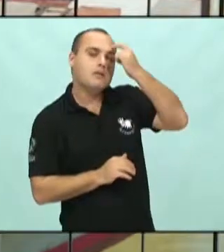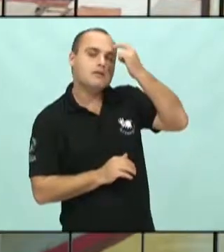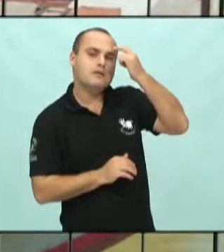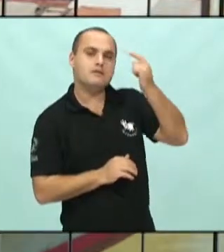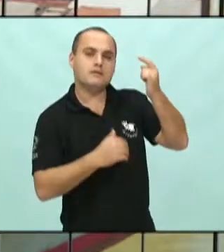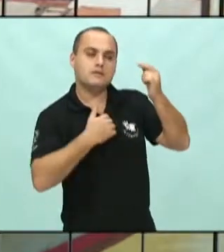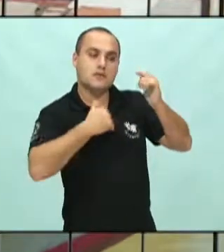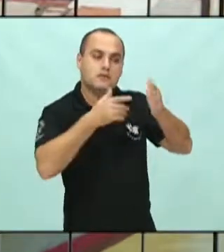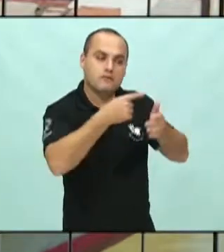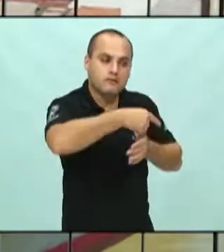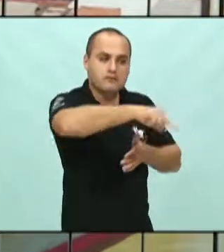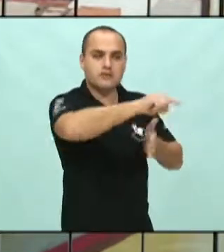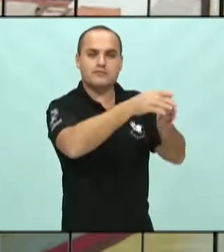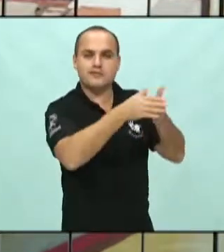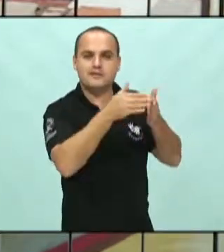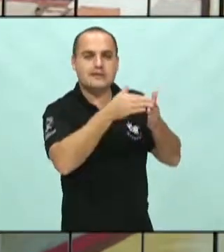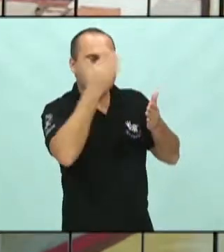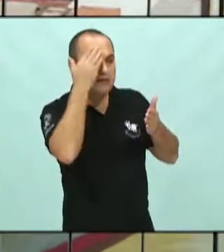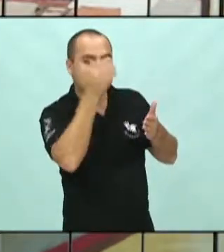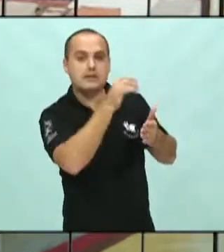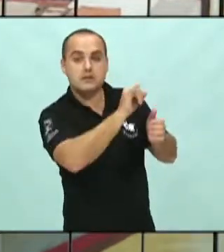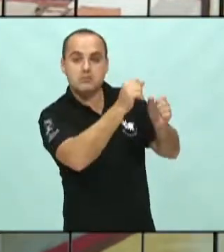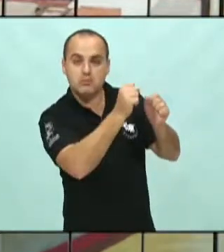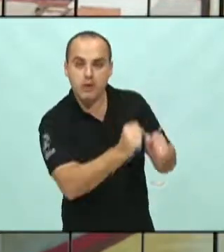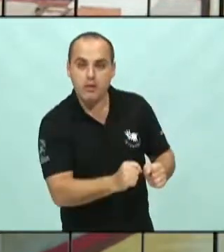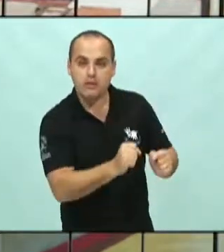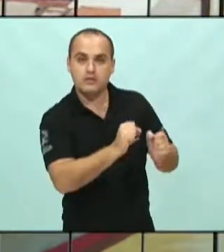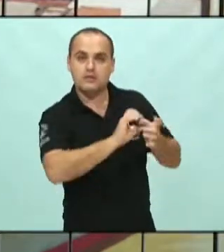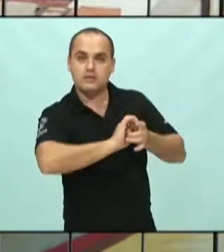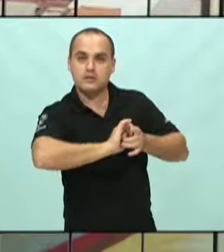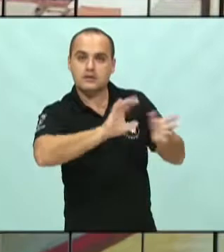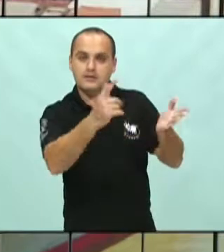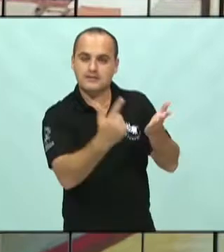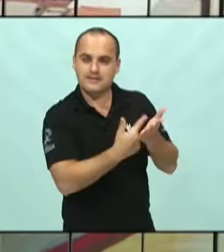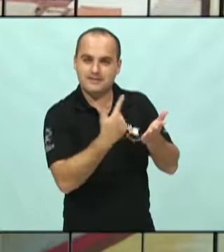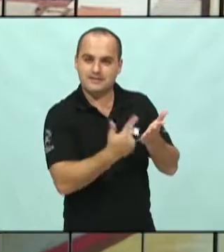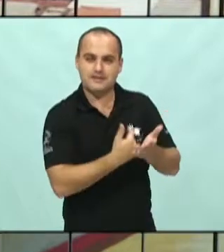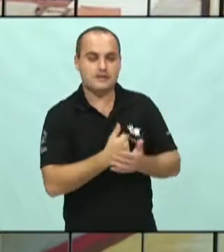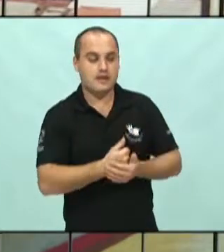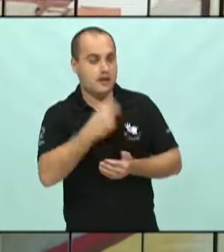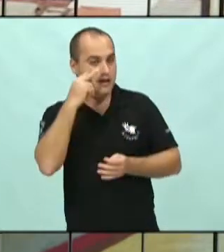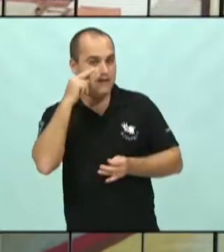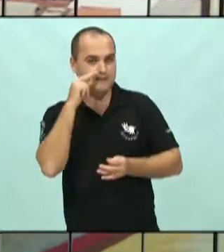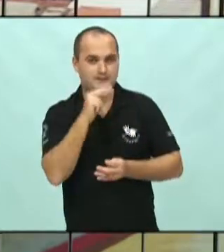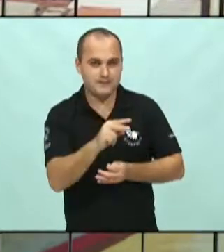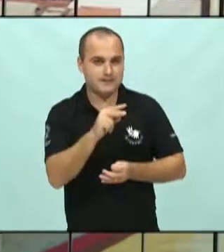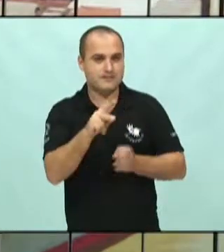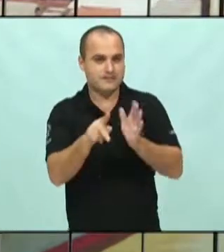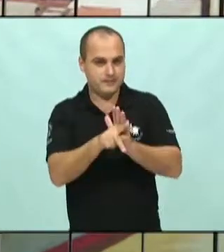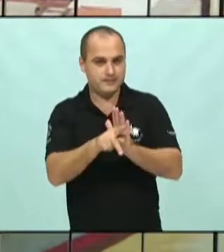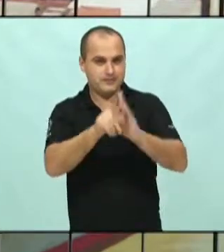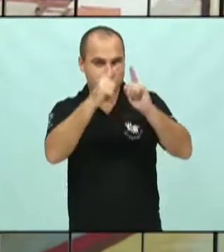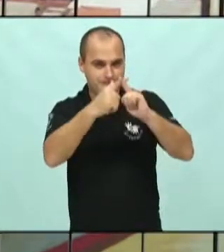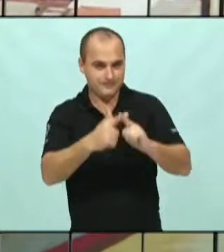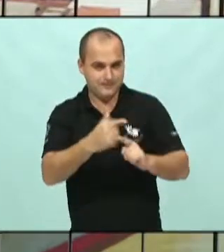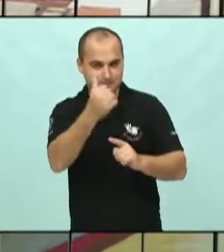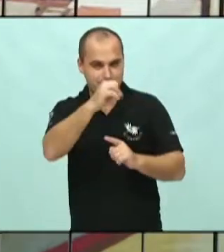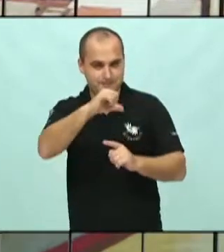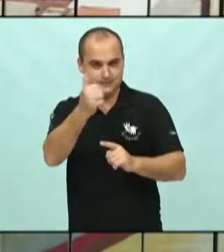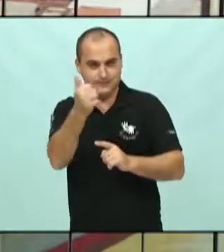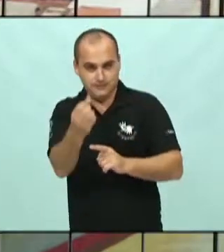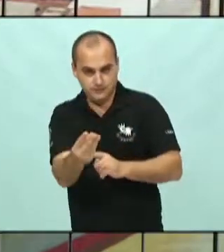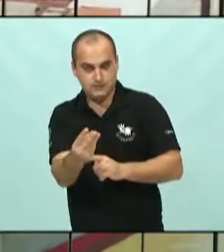pedido, a partir do momento que eu lancei o do Luiz Amelo, eu percebi que havia outros fatos da história do Marcílio que valia a pena